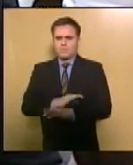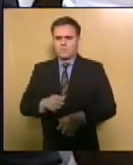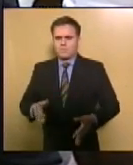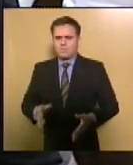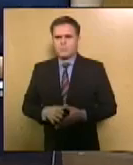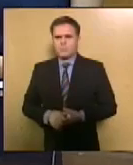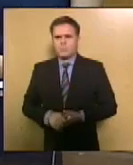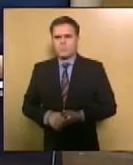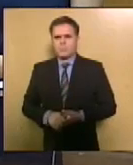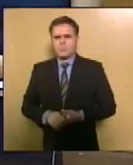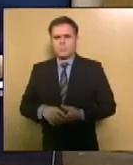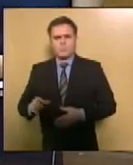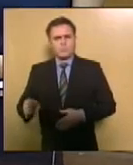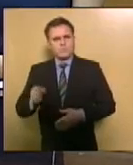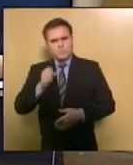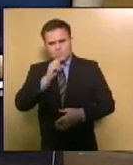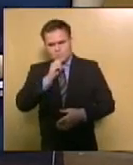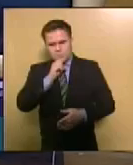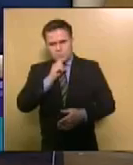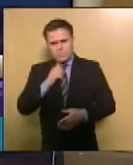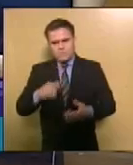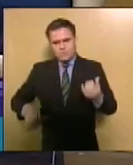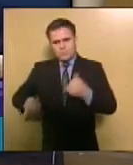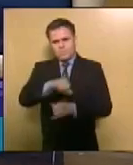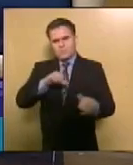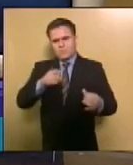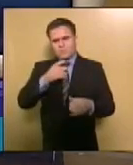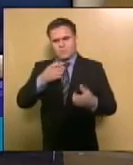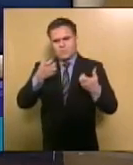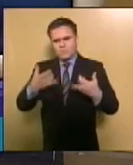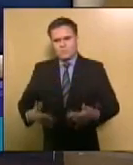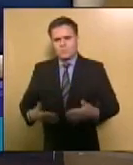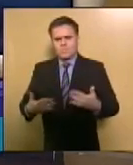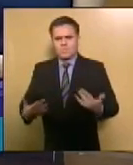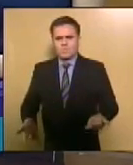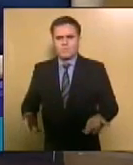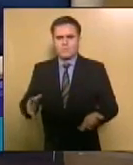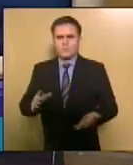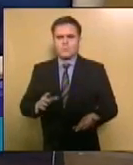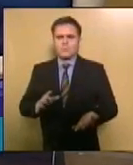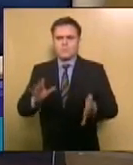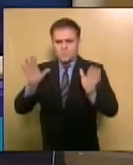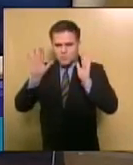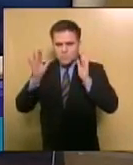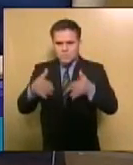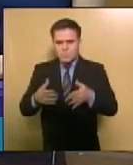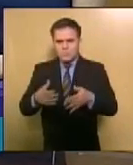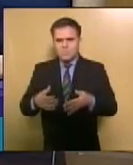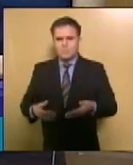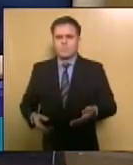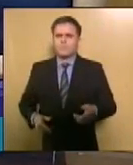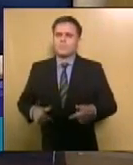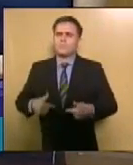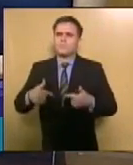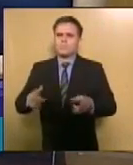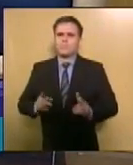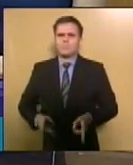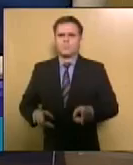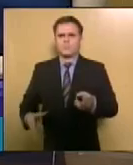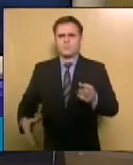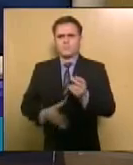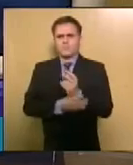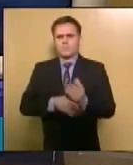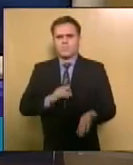aí eu passo para Samira alguns aspectos centrais eh nesse processo de construção de uma política de segurança pública